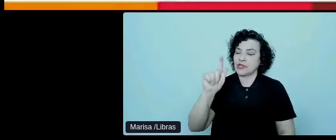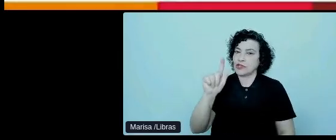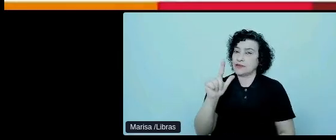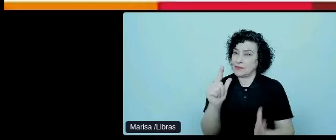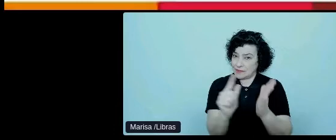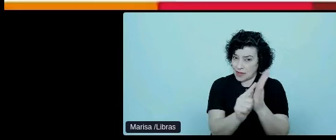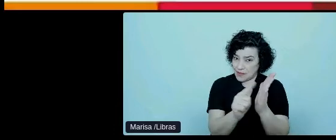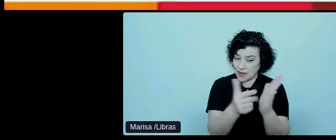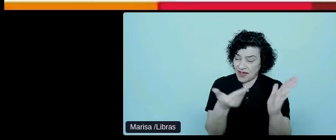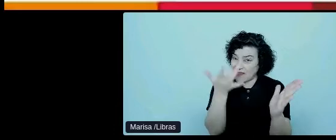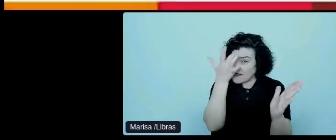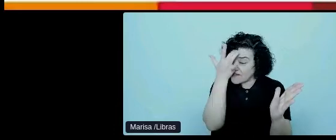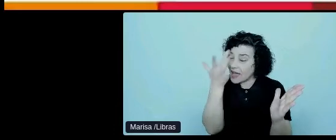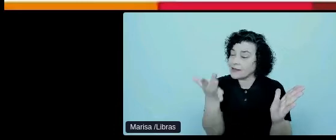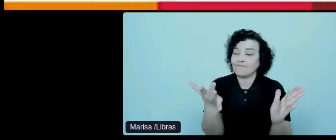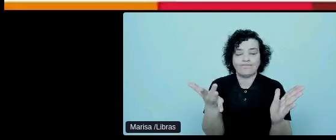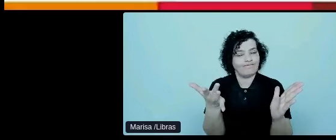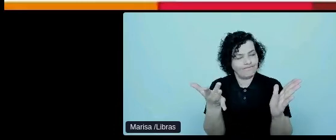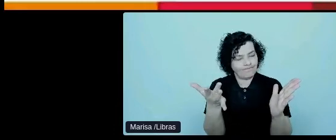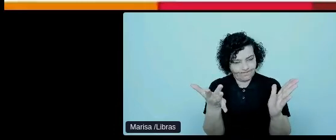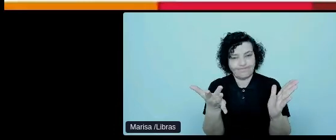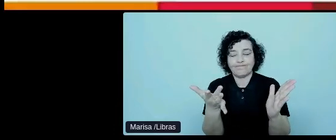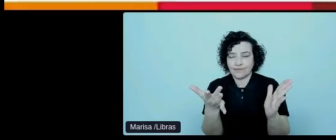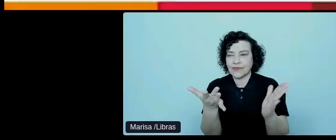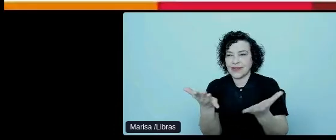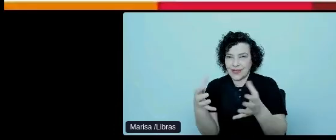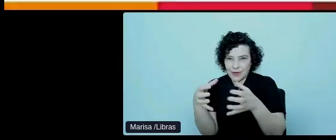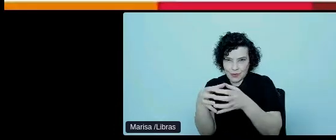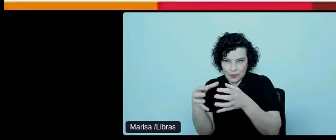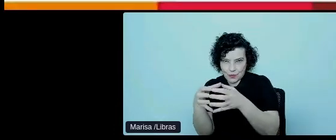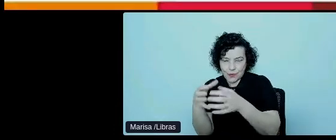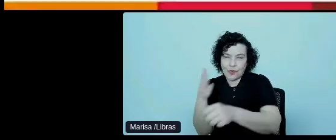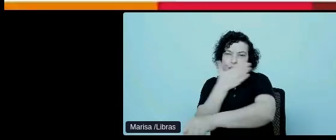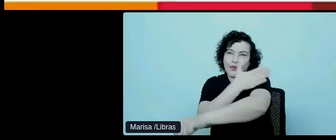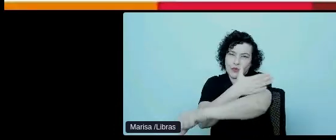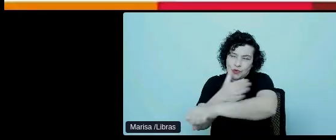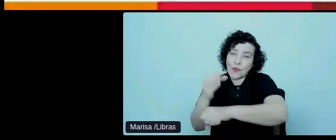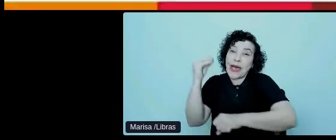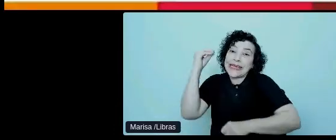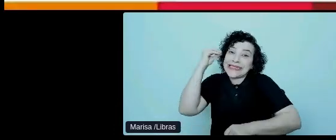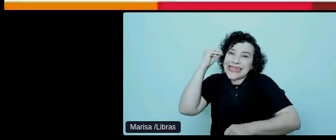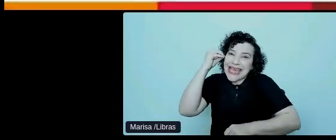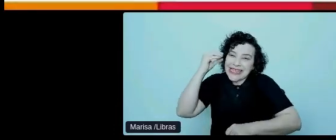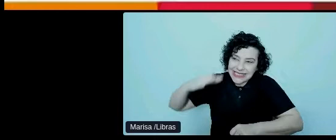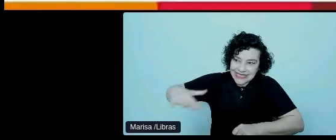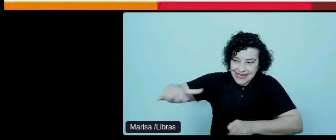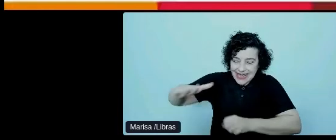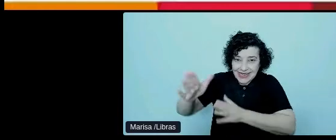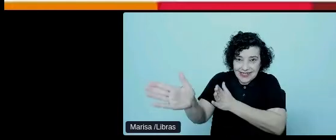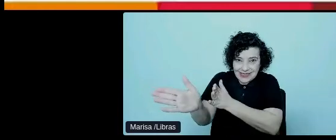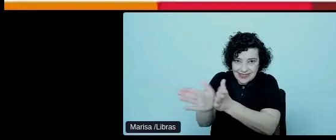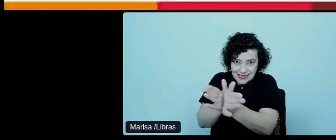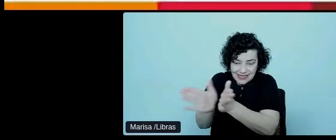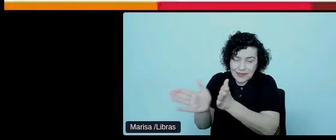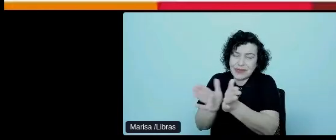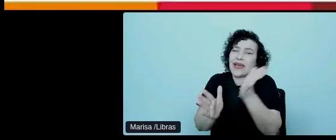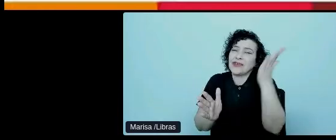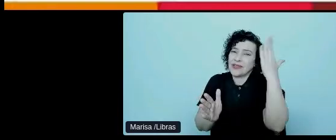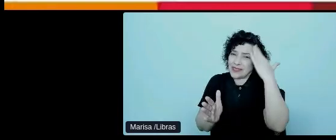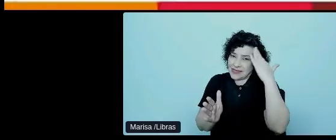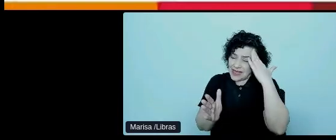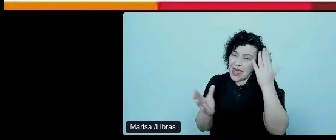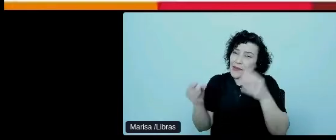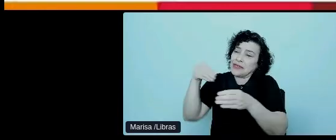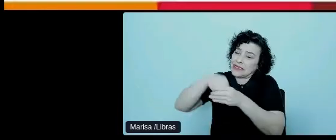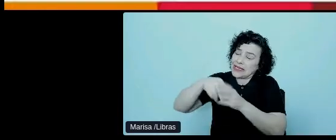fácil. Quem faz teste com acessibilidade sabe disso. Quem usa ela para dentro dos seus projetos